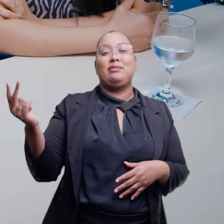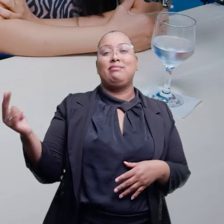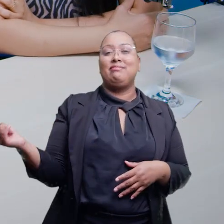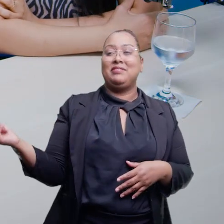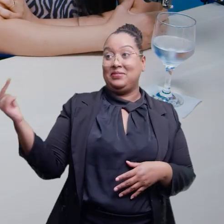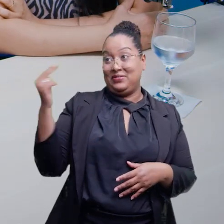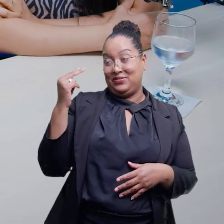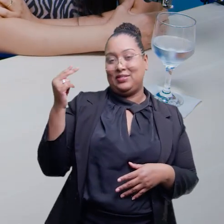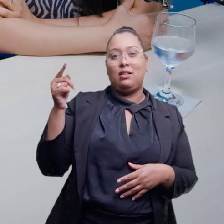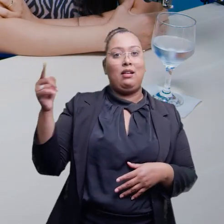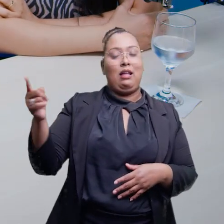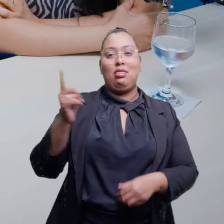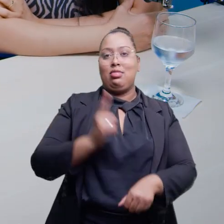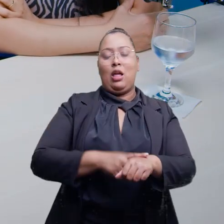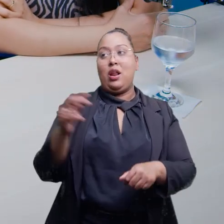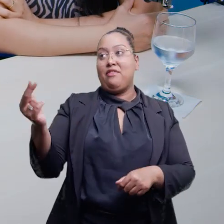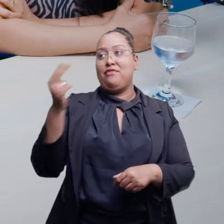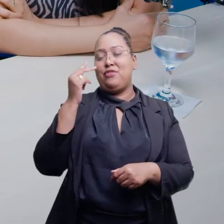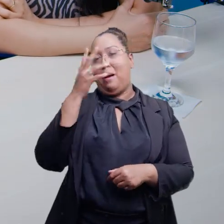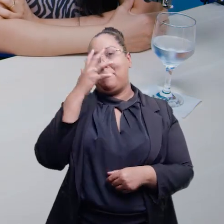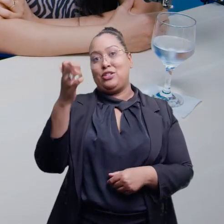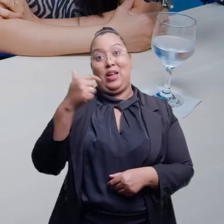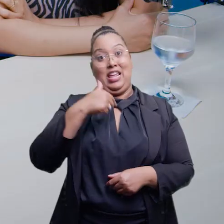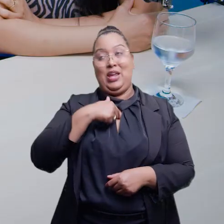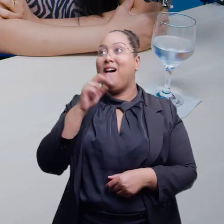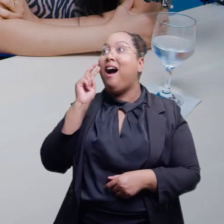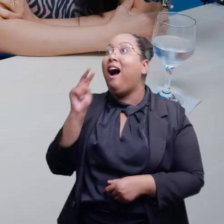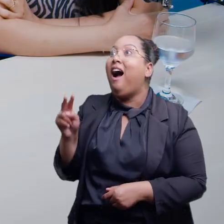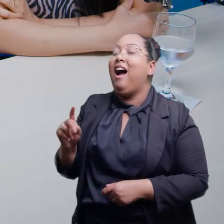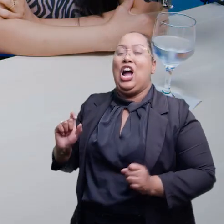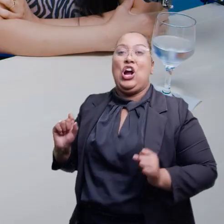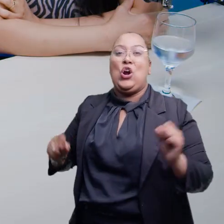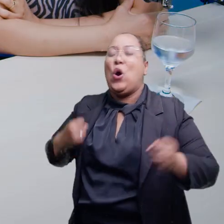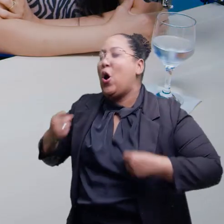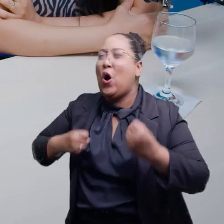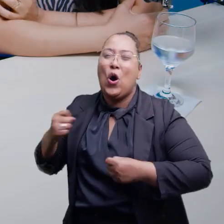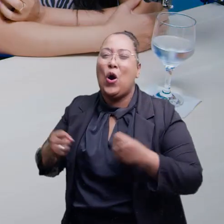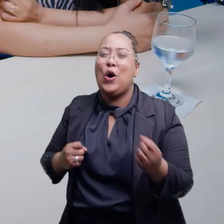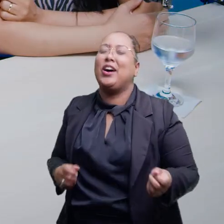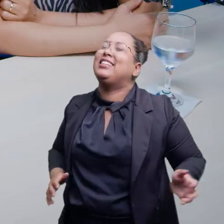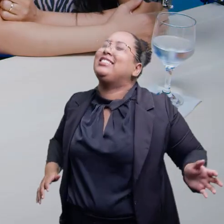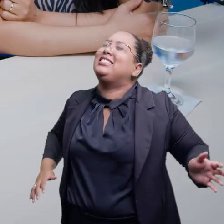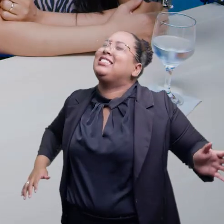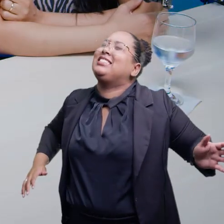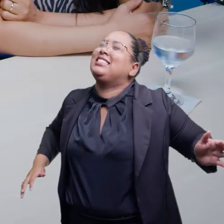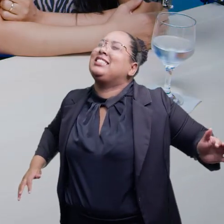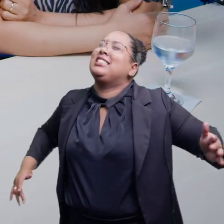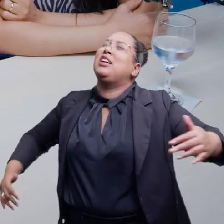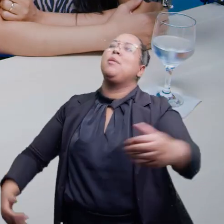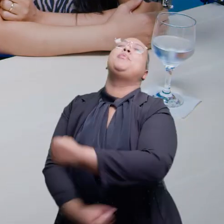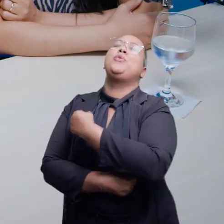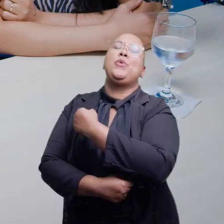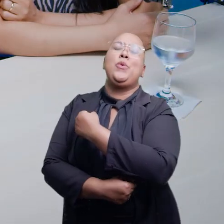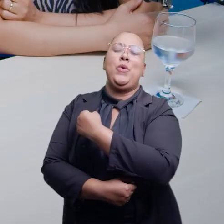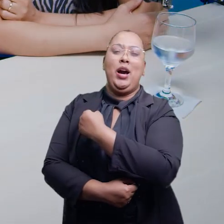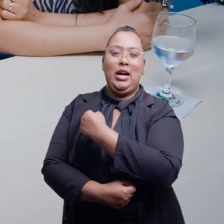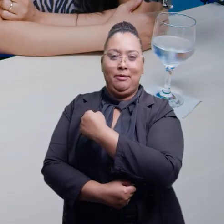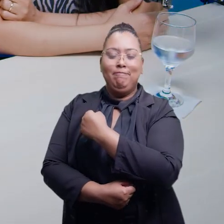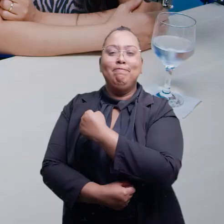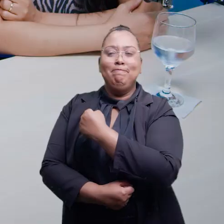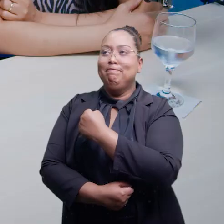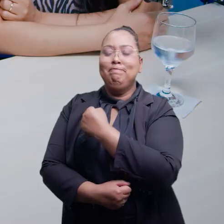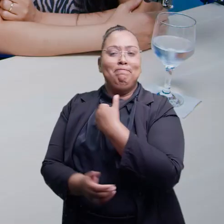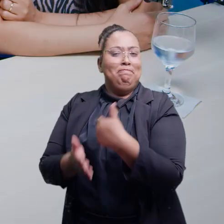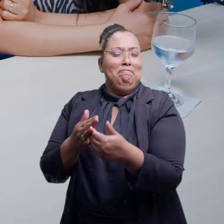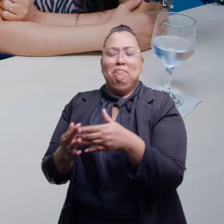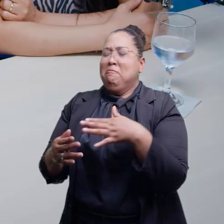conheceram, né? Meu pai também foi paixão à primeira vista, eu corri pra ele, nem queria nem saber, eu só corri.